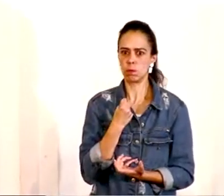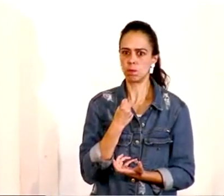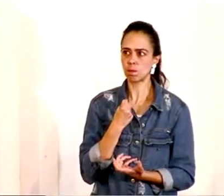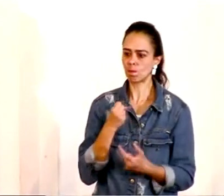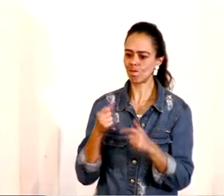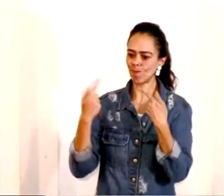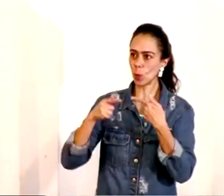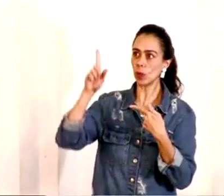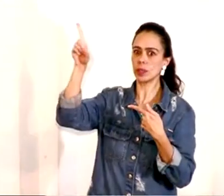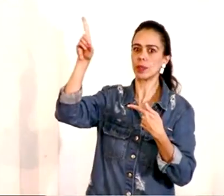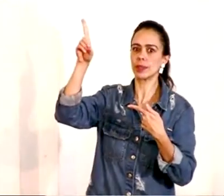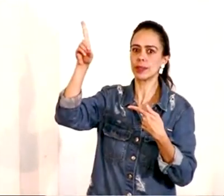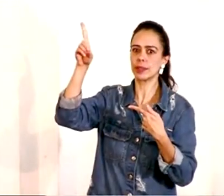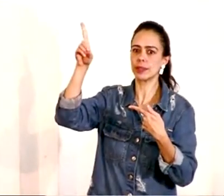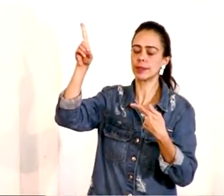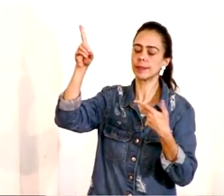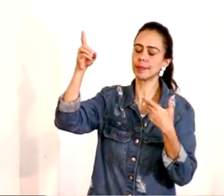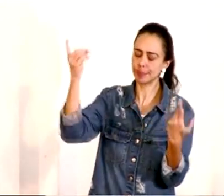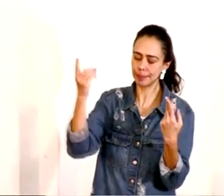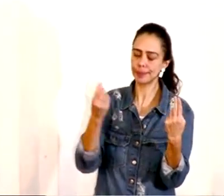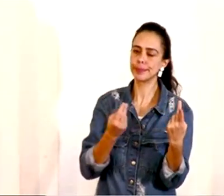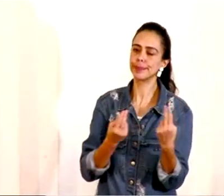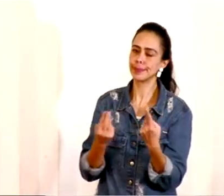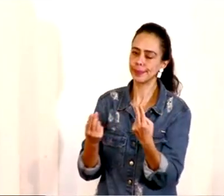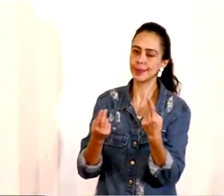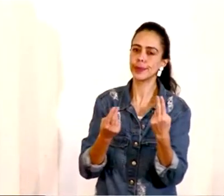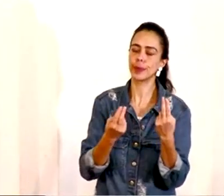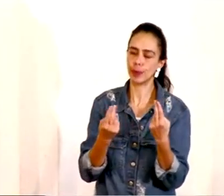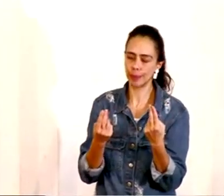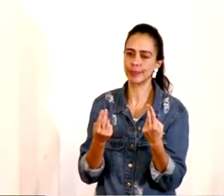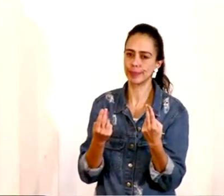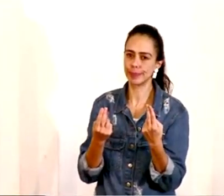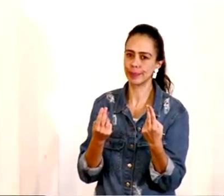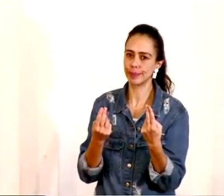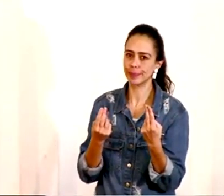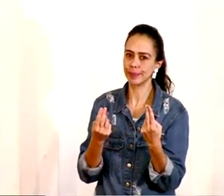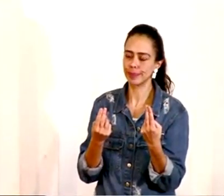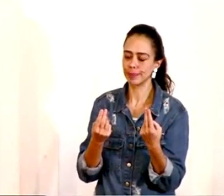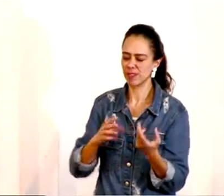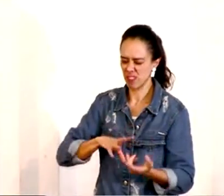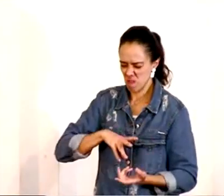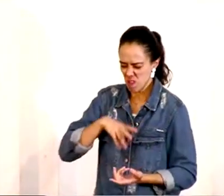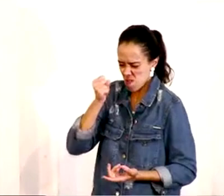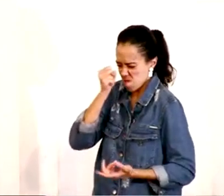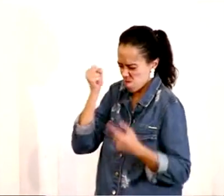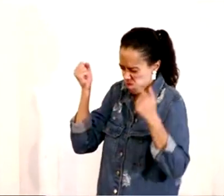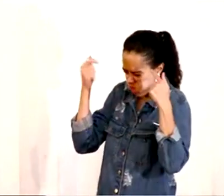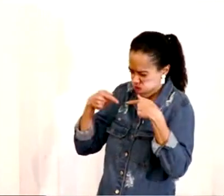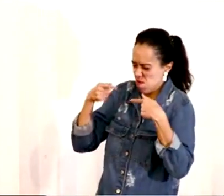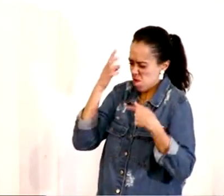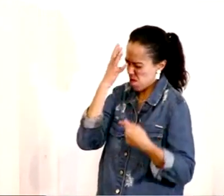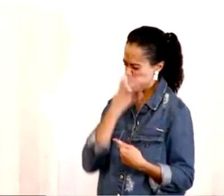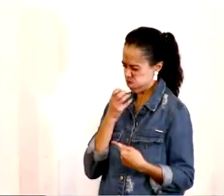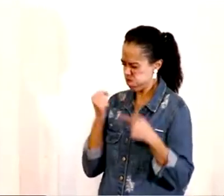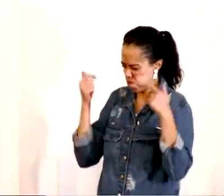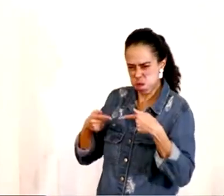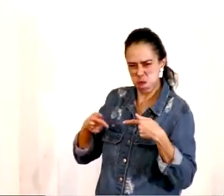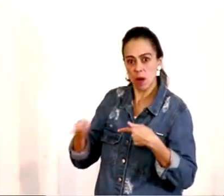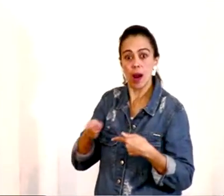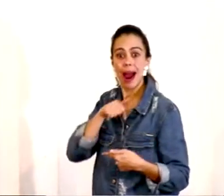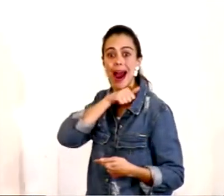texto está quando Deus, ele se aproxima de Caim